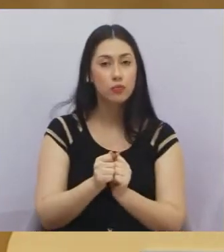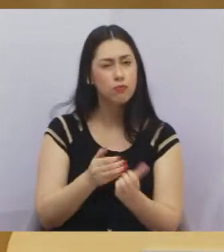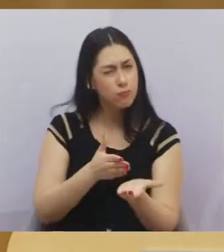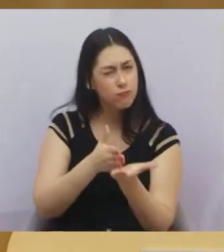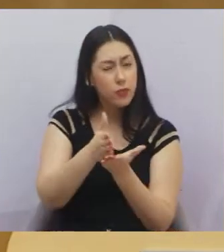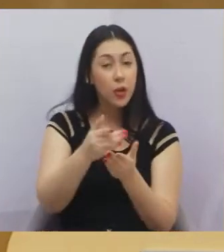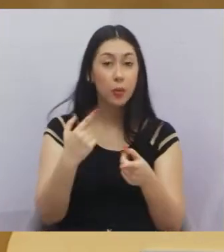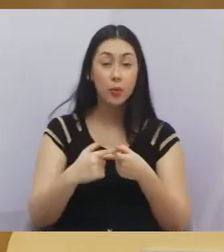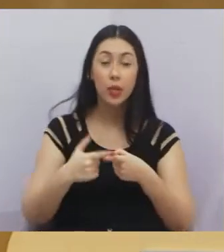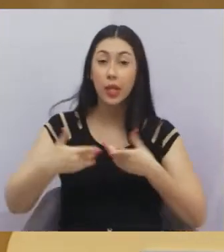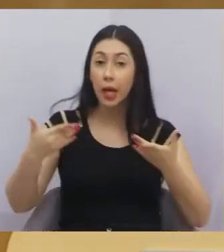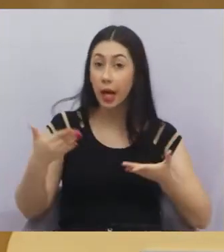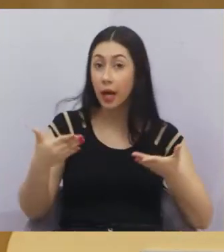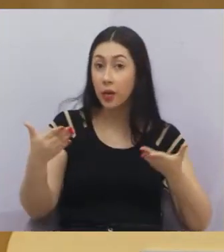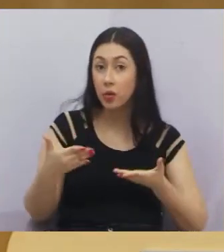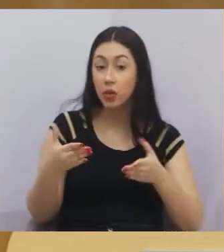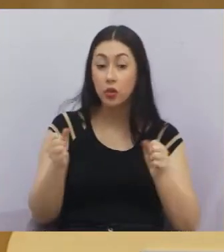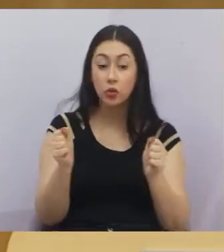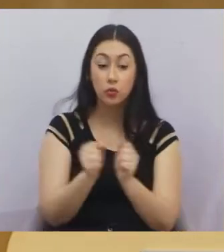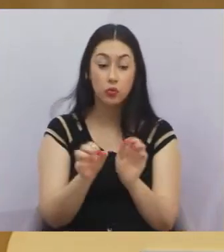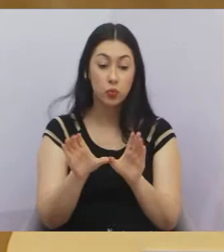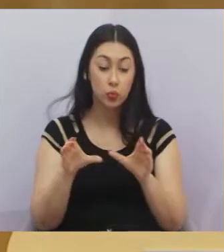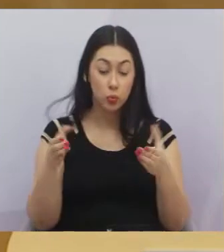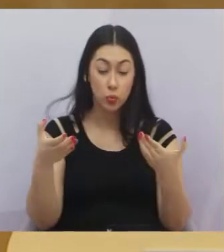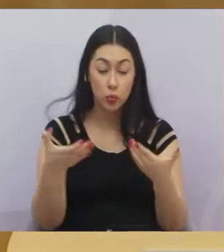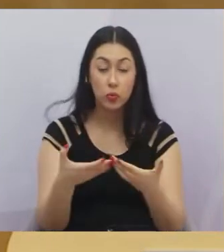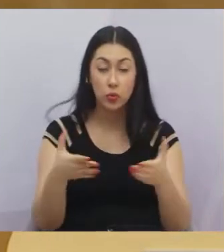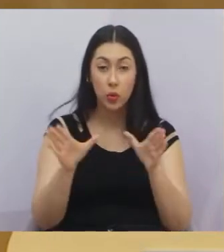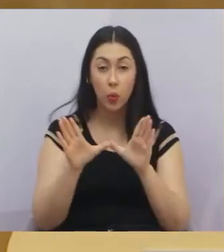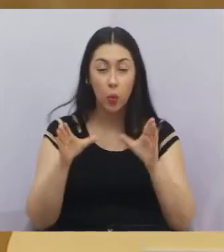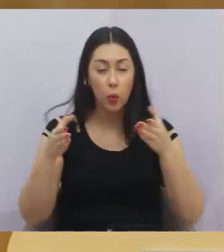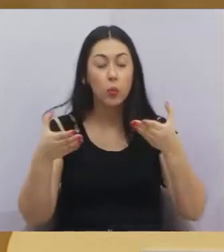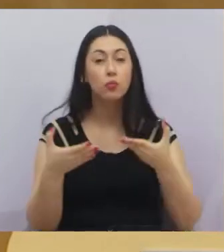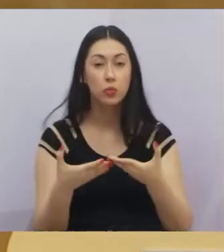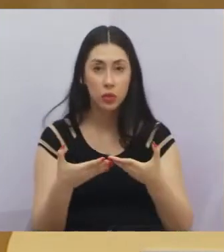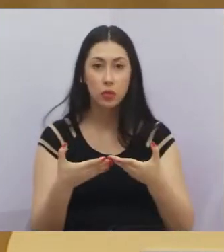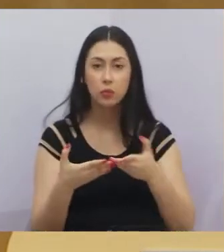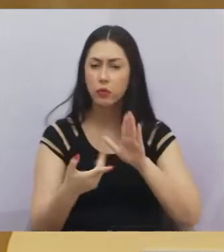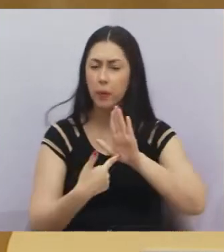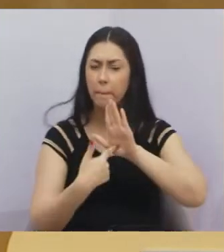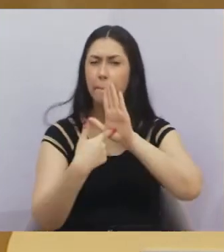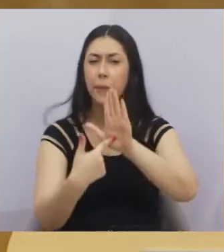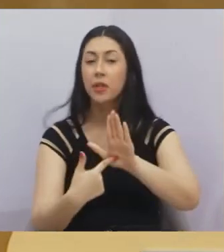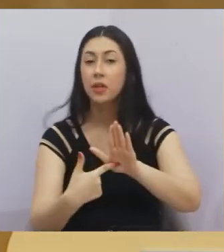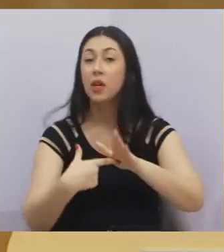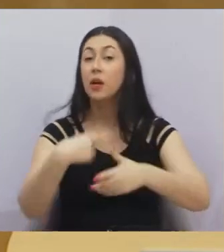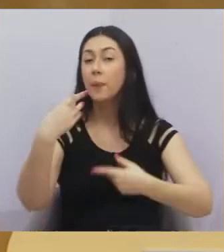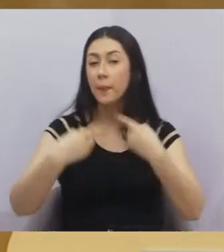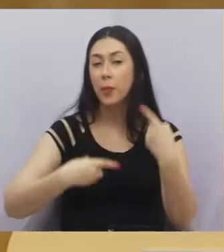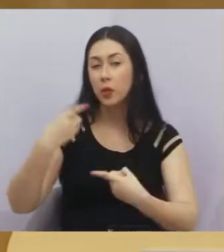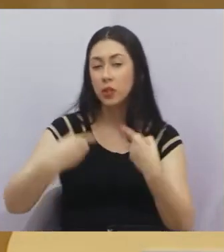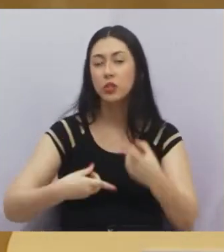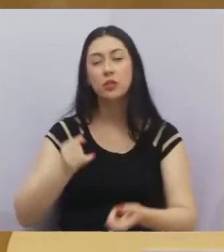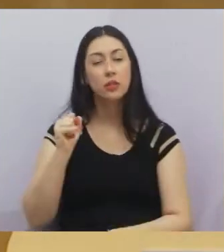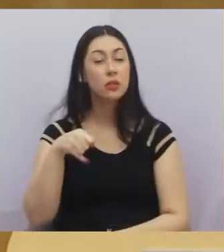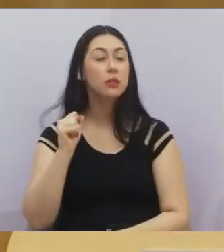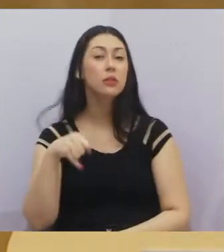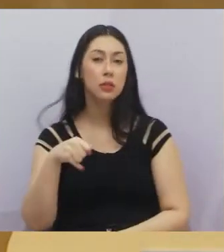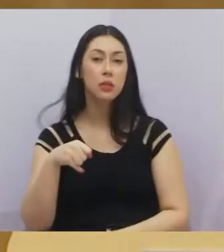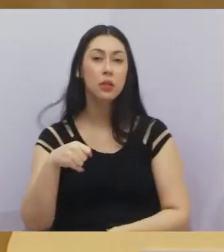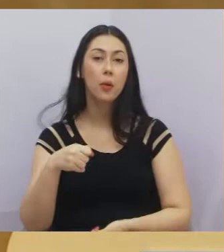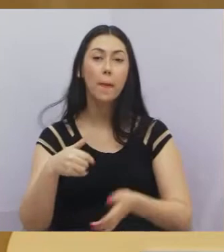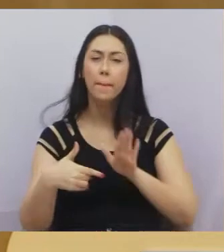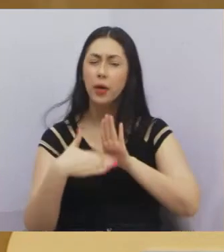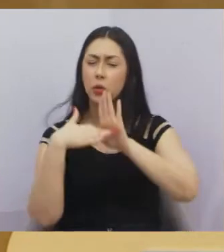este momento, é dentro de um conselho, é este conselho que vai indicar as políticas públicas, sim, para